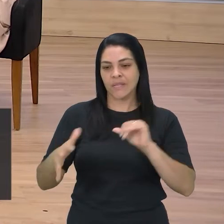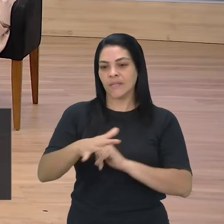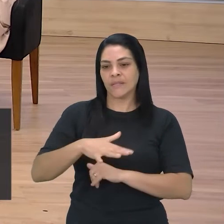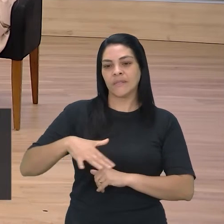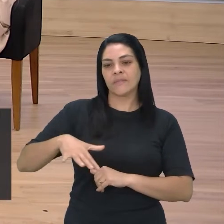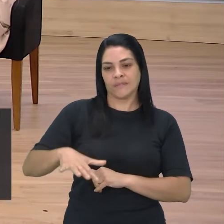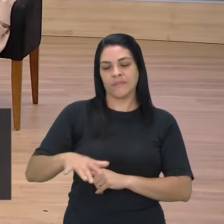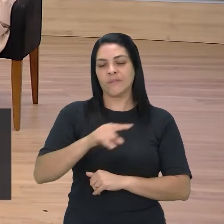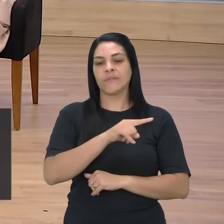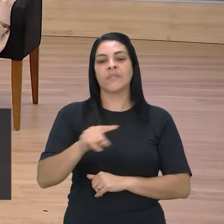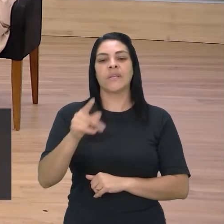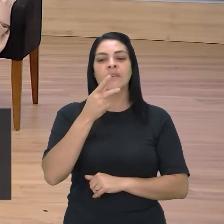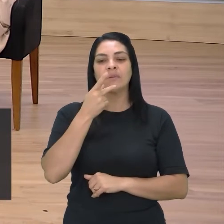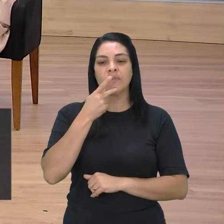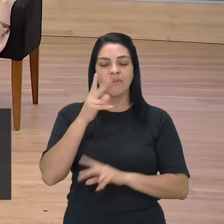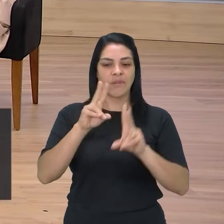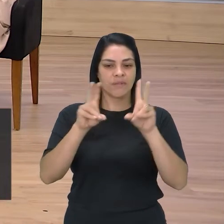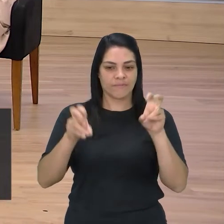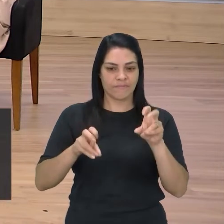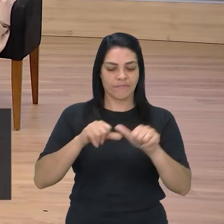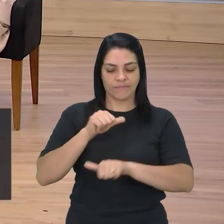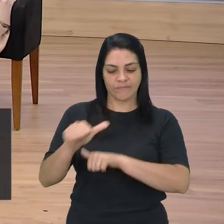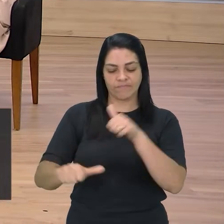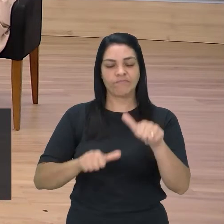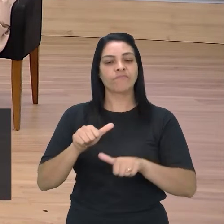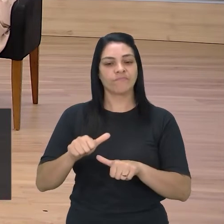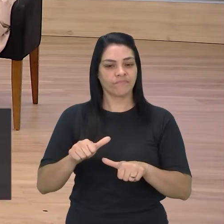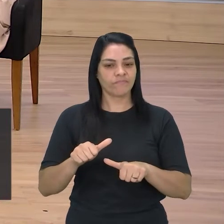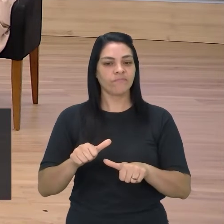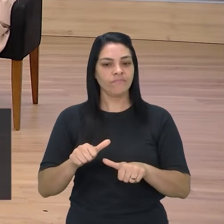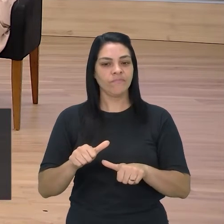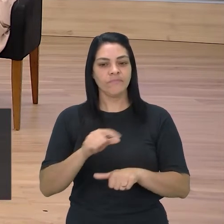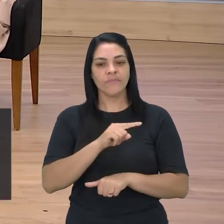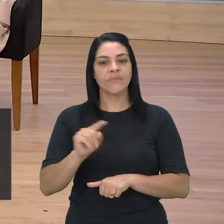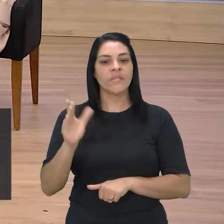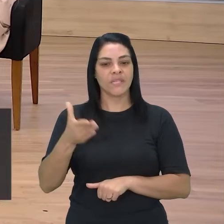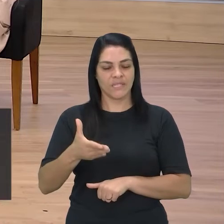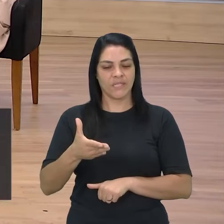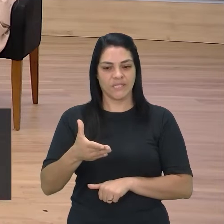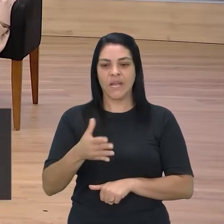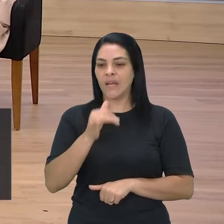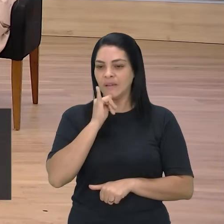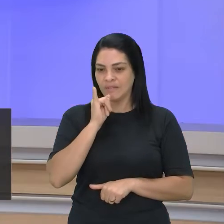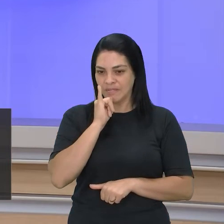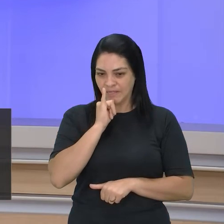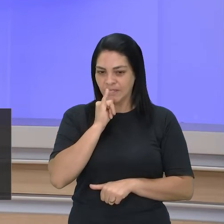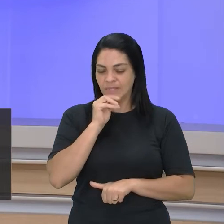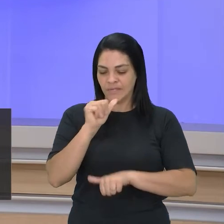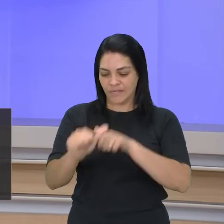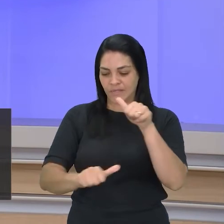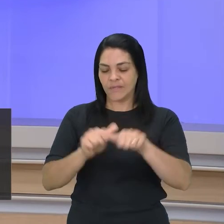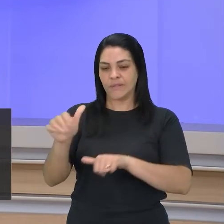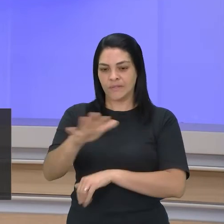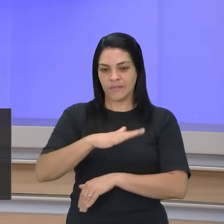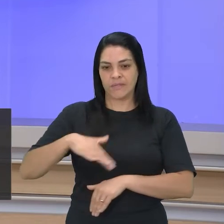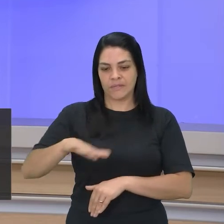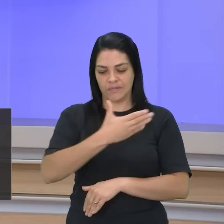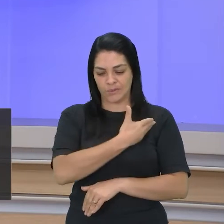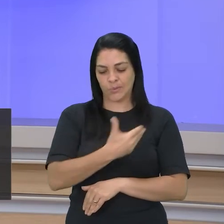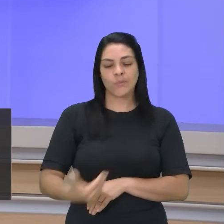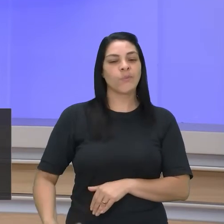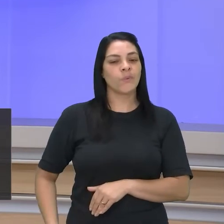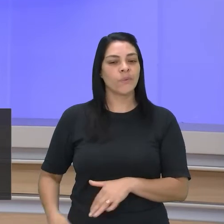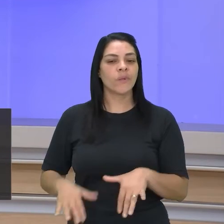espaço, você fala muito da questão da transformação também. Você acabou de dar um exemplo de uma revitalização de um espaço público,